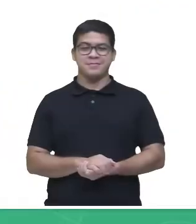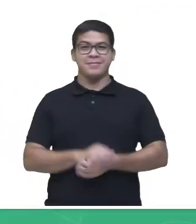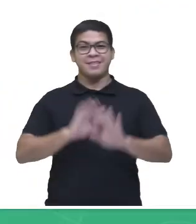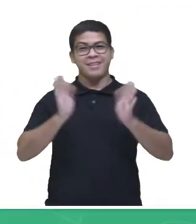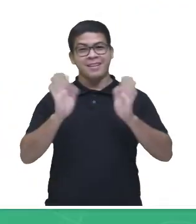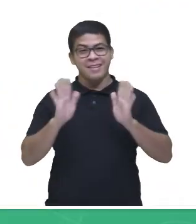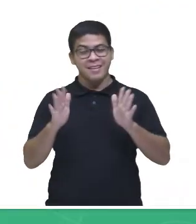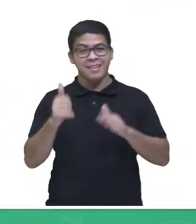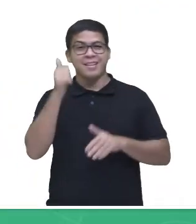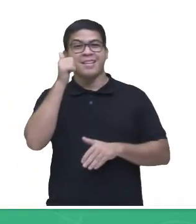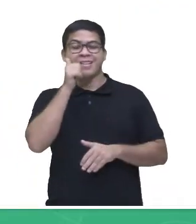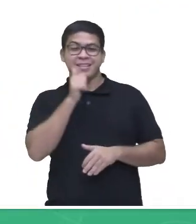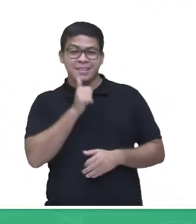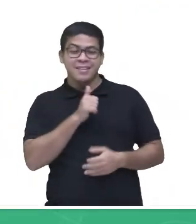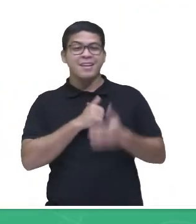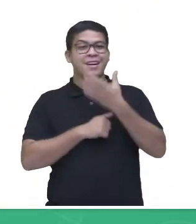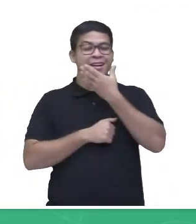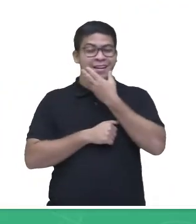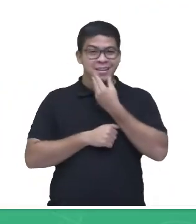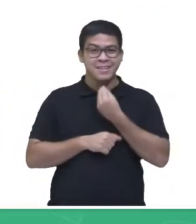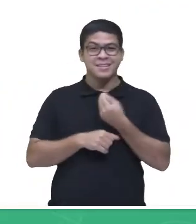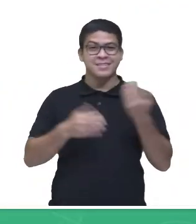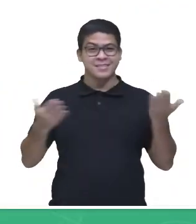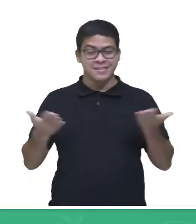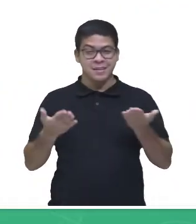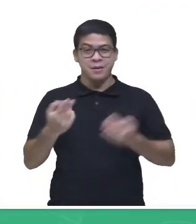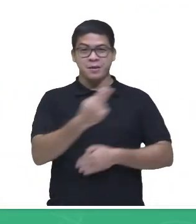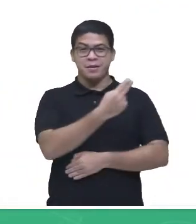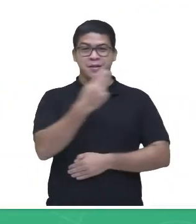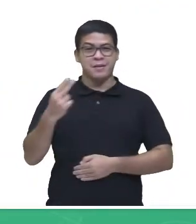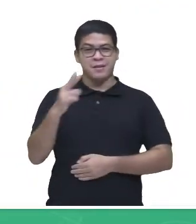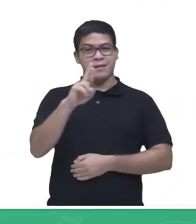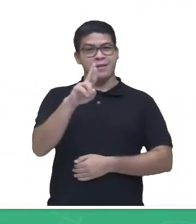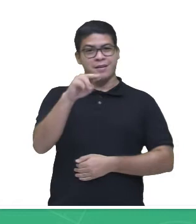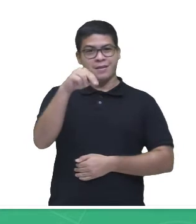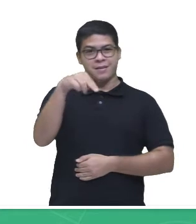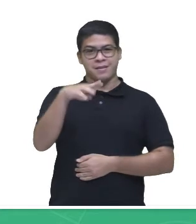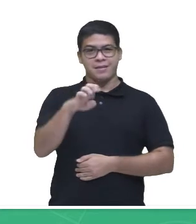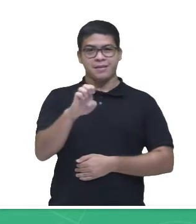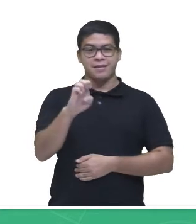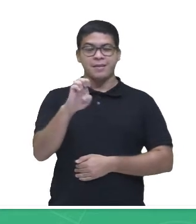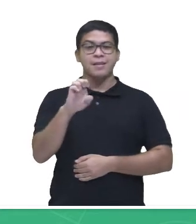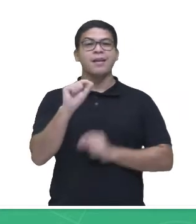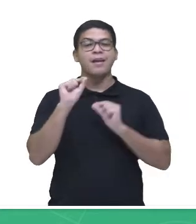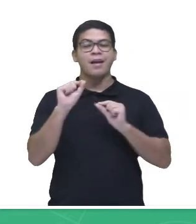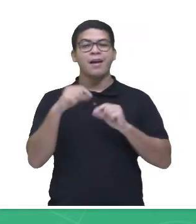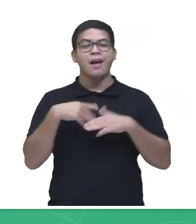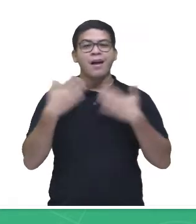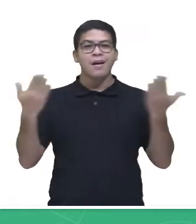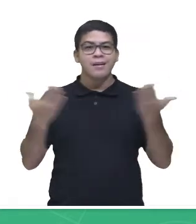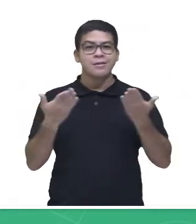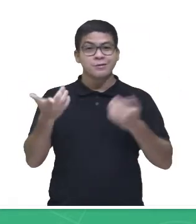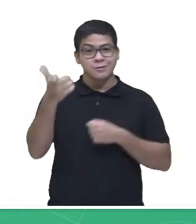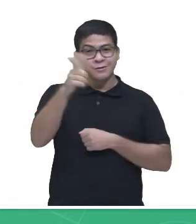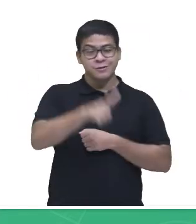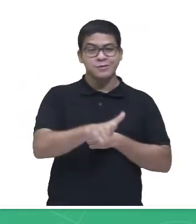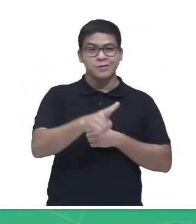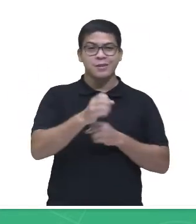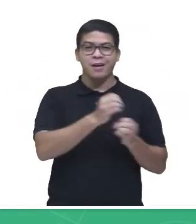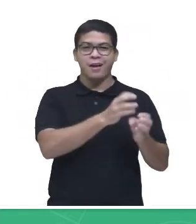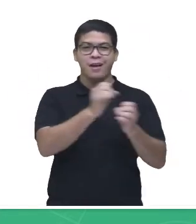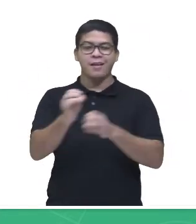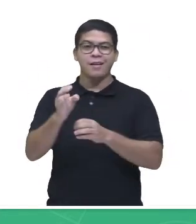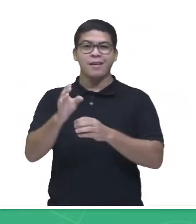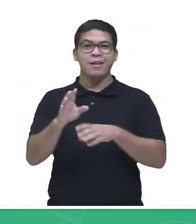Olá, chicos! Olá, chicas! Sou o professor René e mais uma vez aqui com vocês para